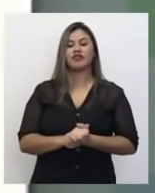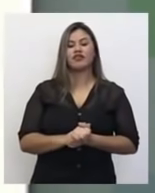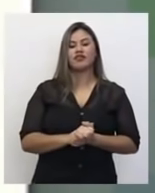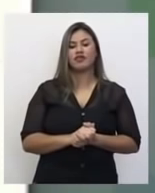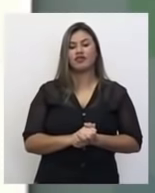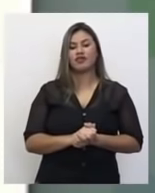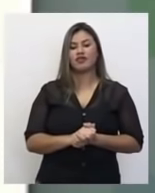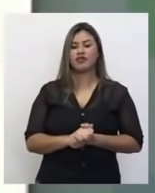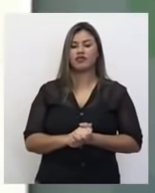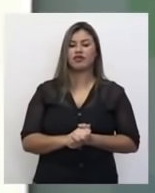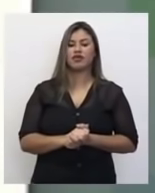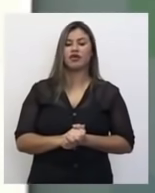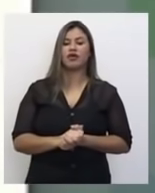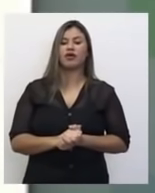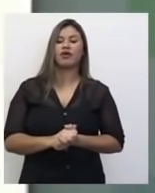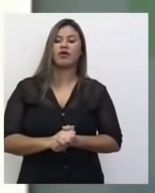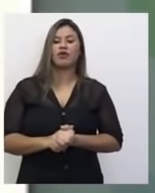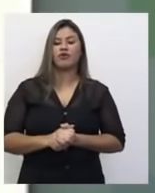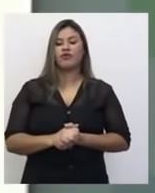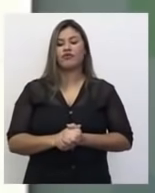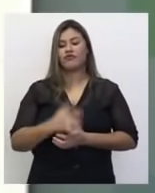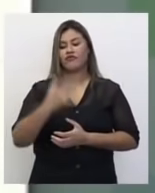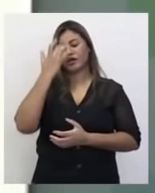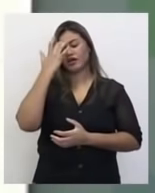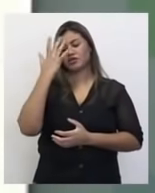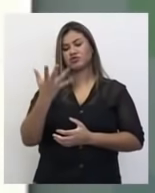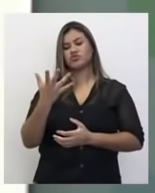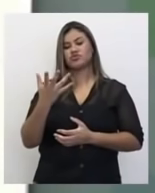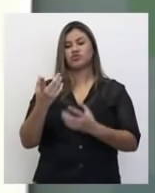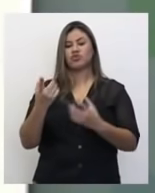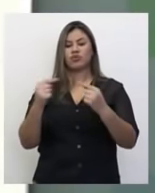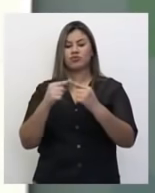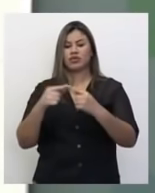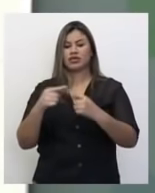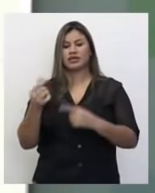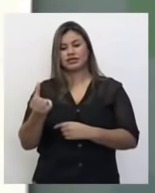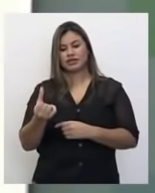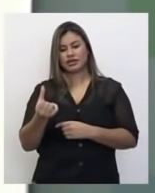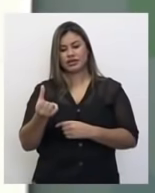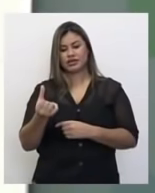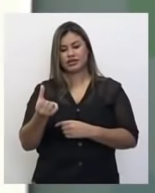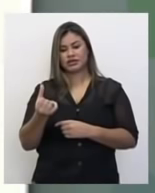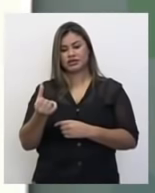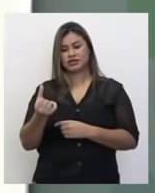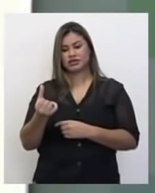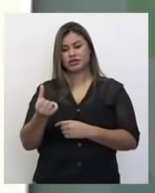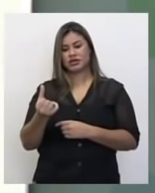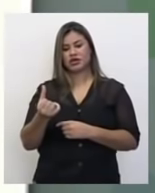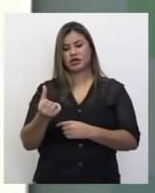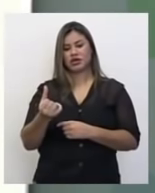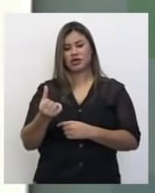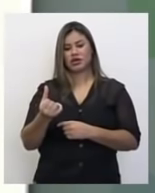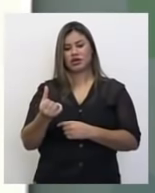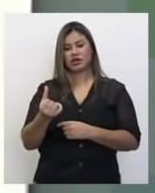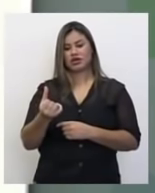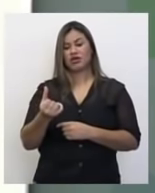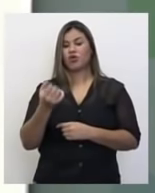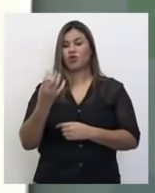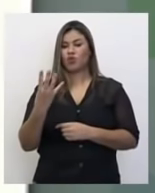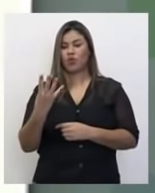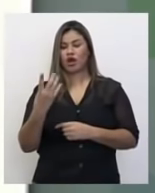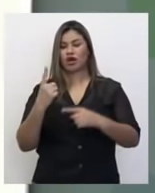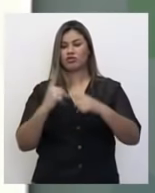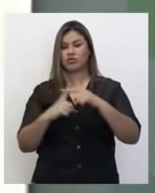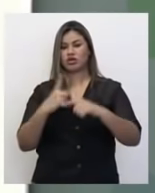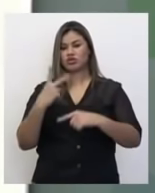seis, qual é o mais fácil? 4 + 2 dá 6, né? Não é o mais simples, porque se eu se eu já colocar no